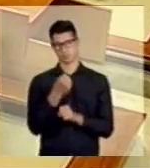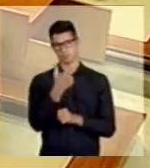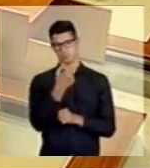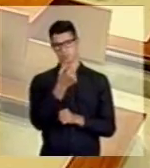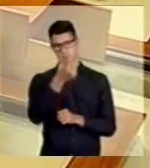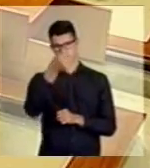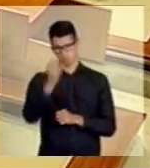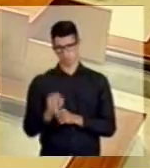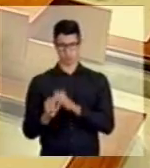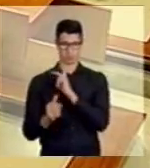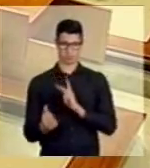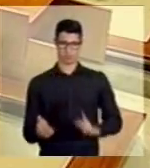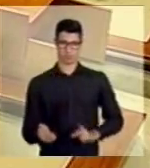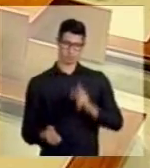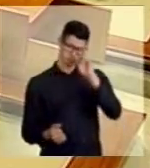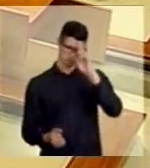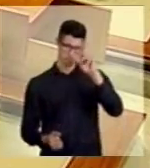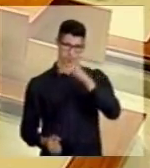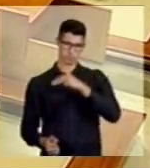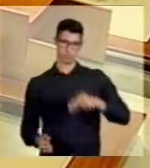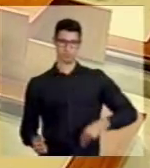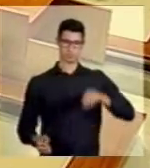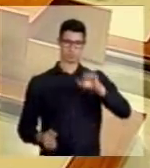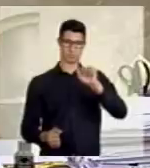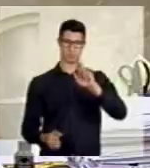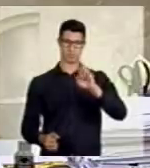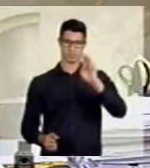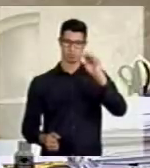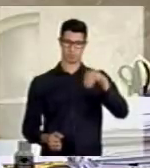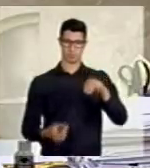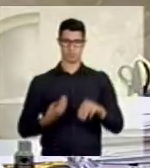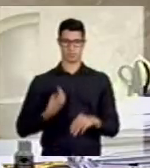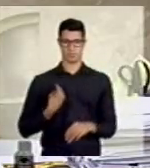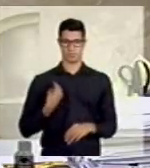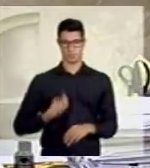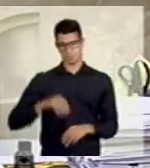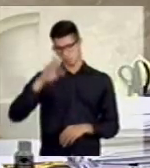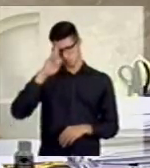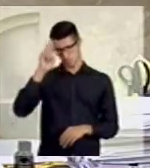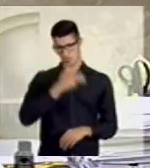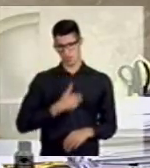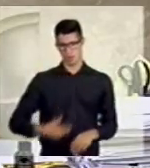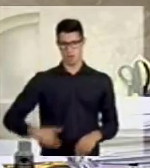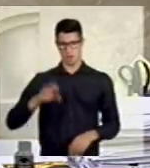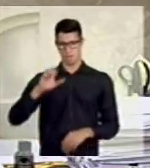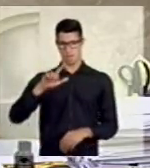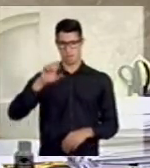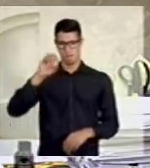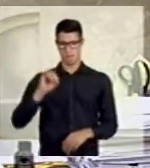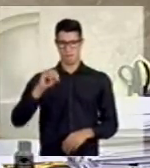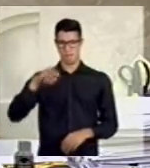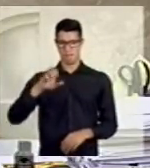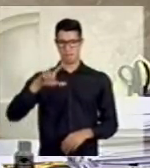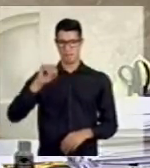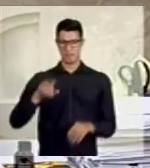2018. Presidência da senhora ministra Carmen Lúcia. Presentes à sessão, os senhores ministros Celso de Mello, Marco Aurélio,